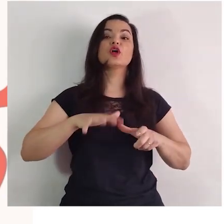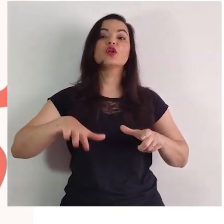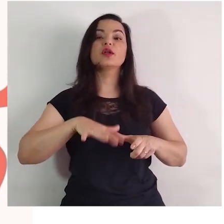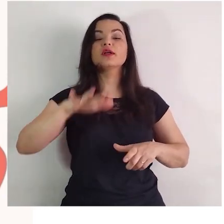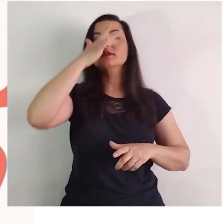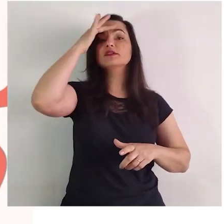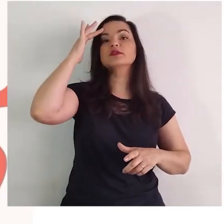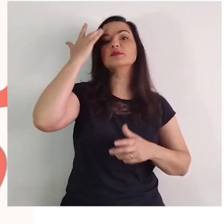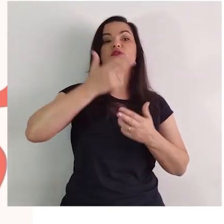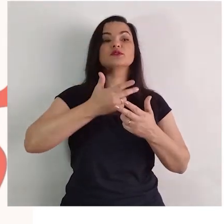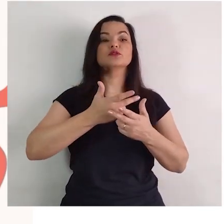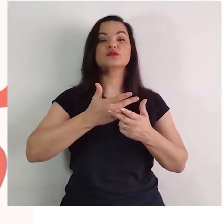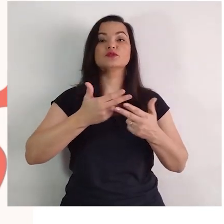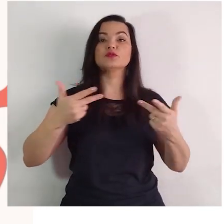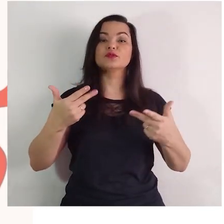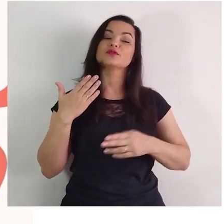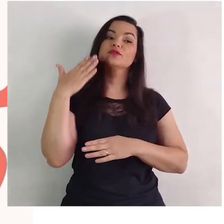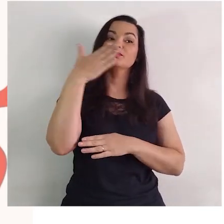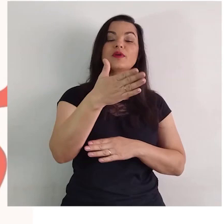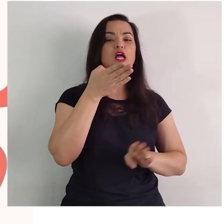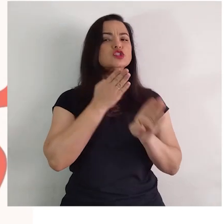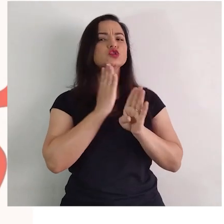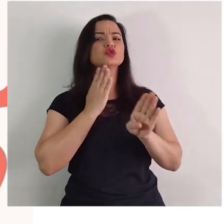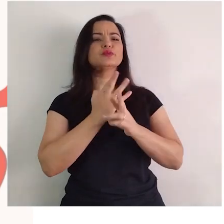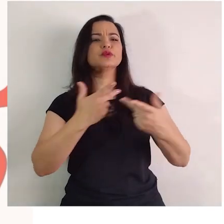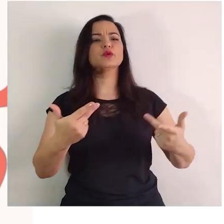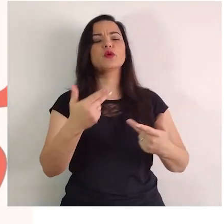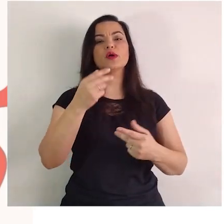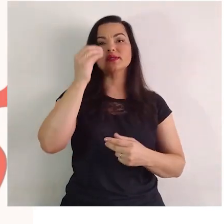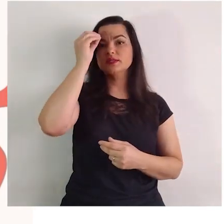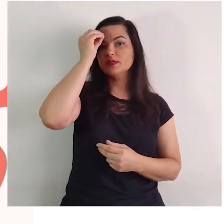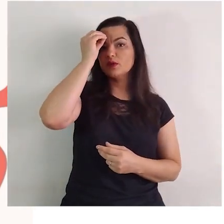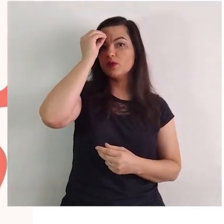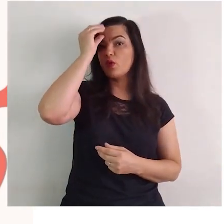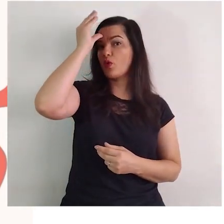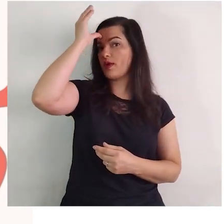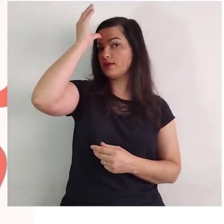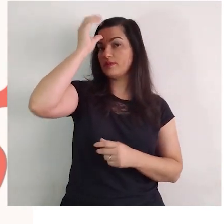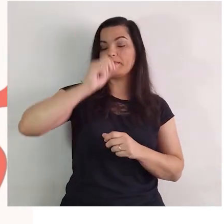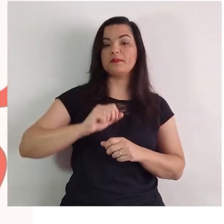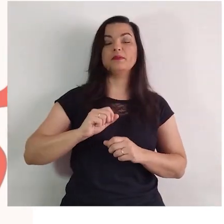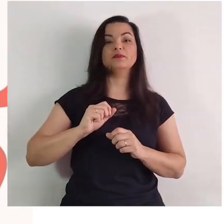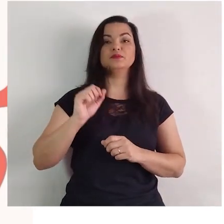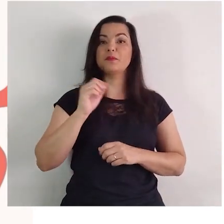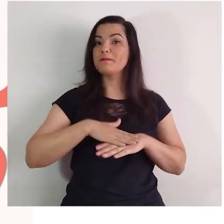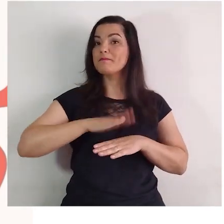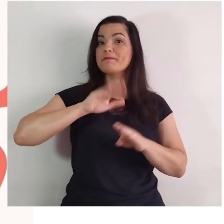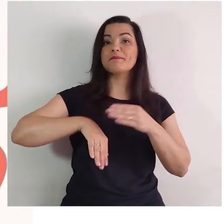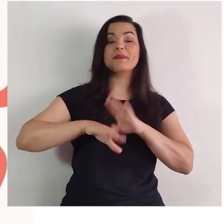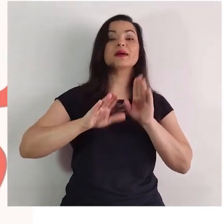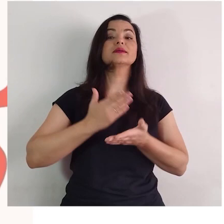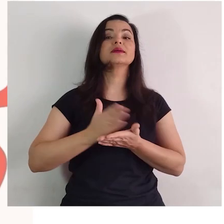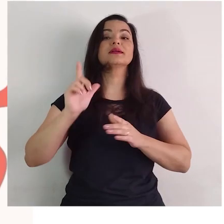Espaço que as pessoas costumam ir para fazer descobertas e ampliar o conhecimento, que começa com a letra E. Você